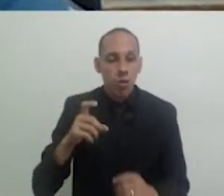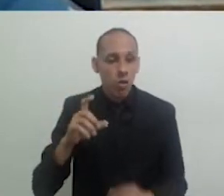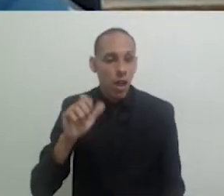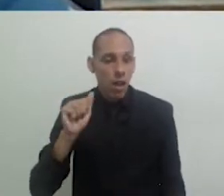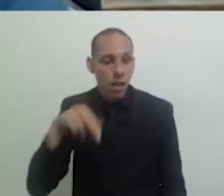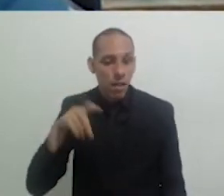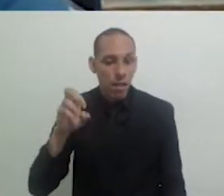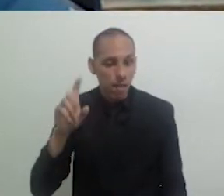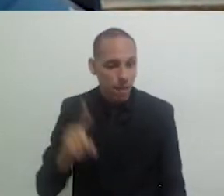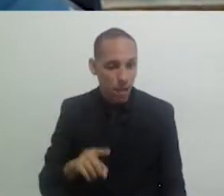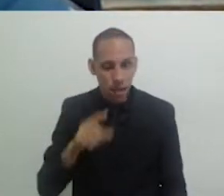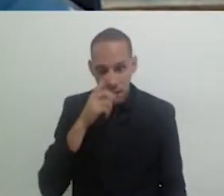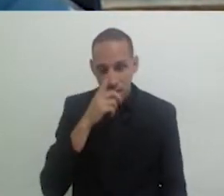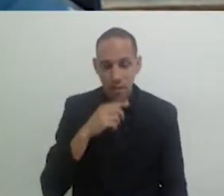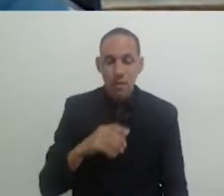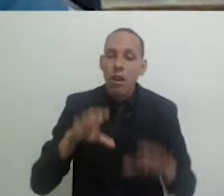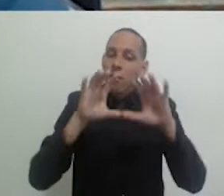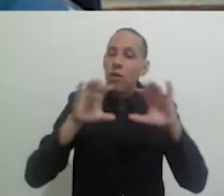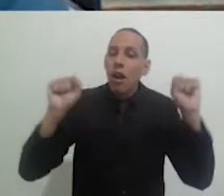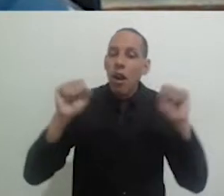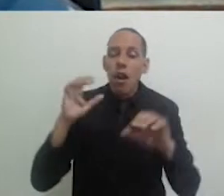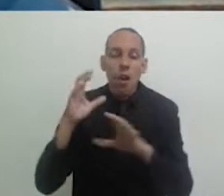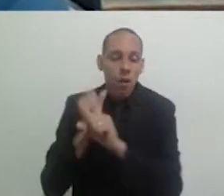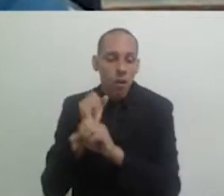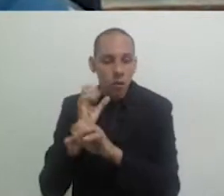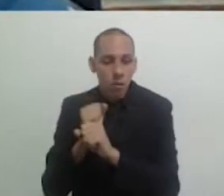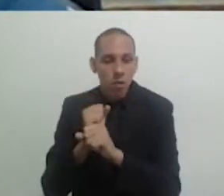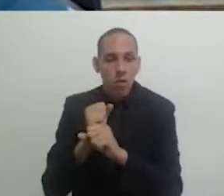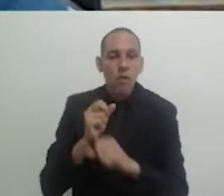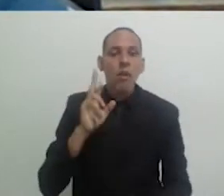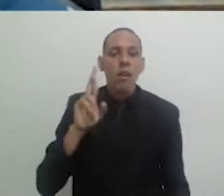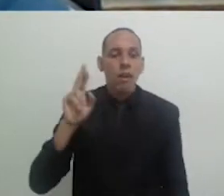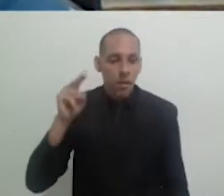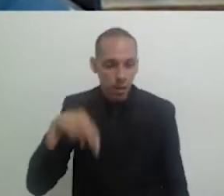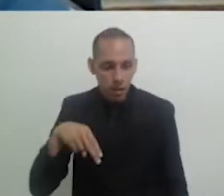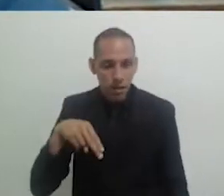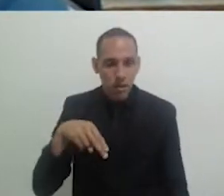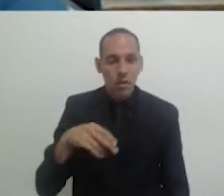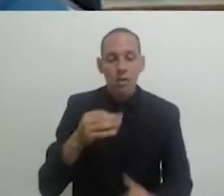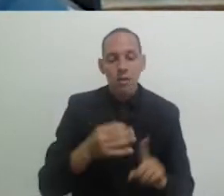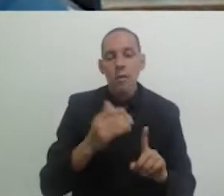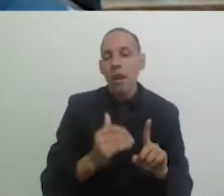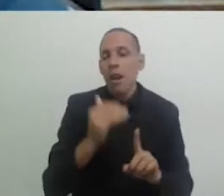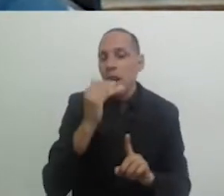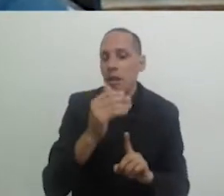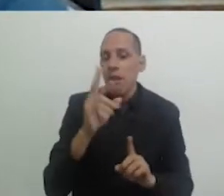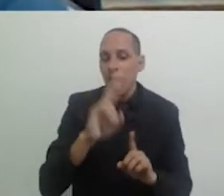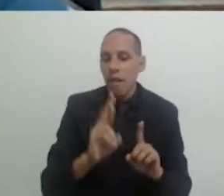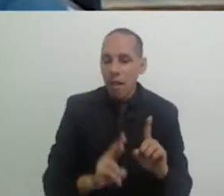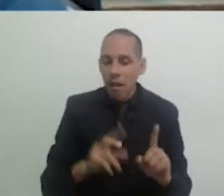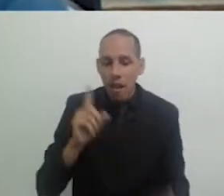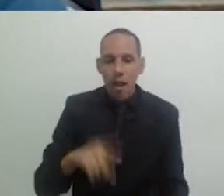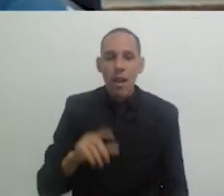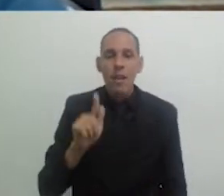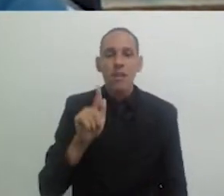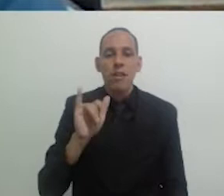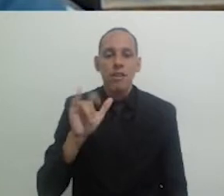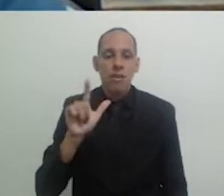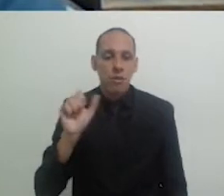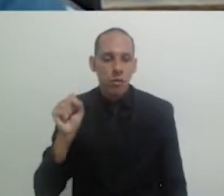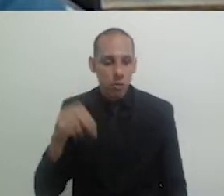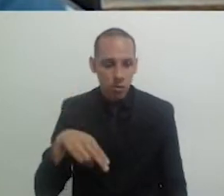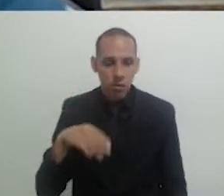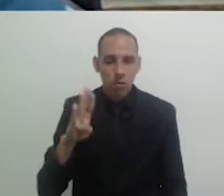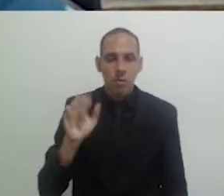do Estado do Rio Grande do Norte. Relator, desembargador Gilson Barbosa. Está inscrito